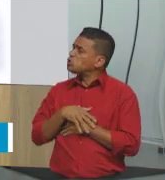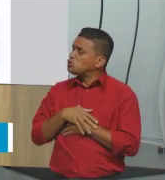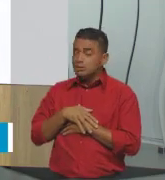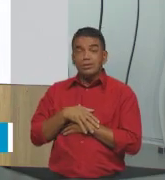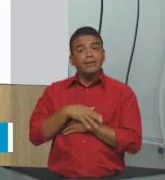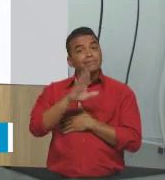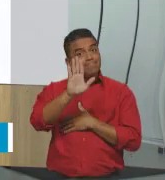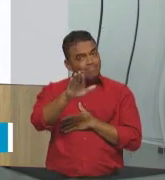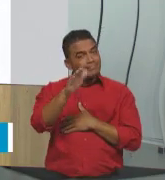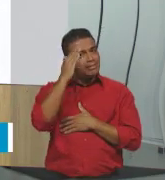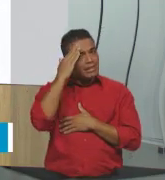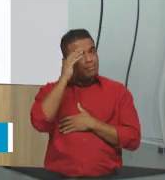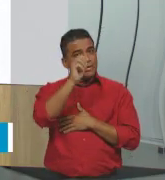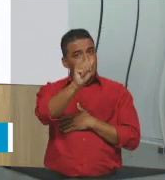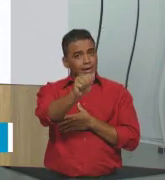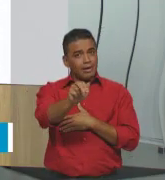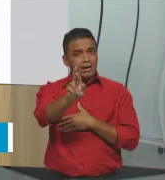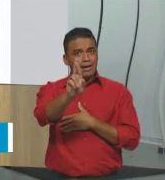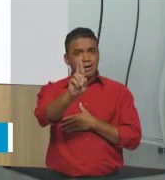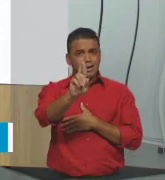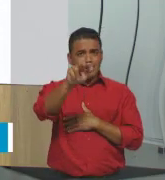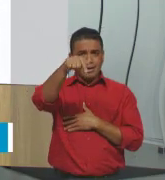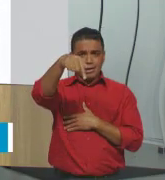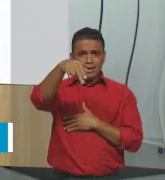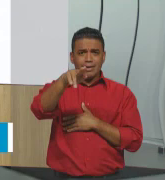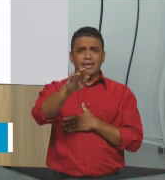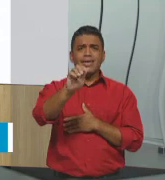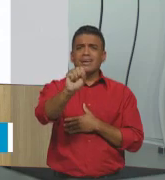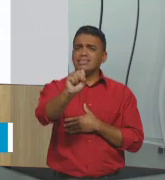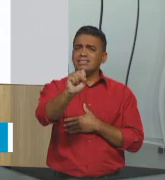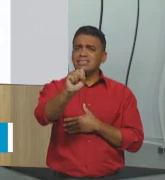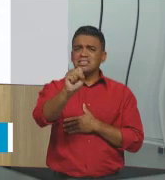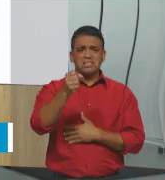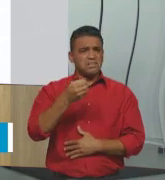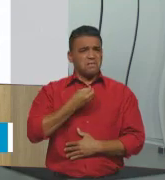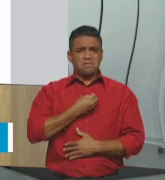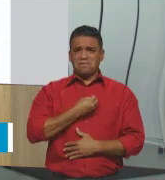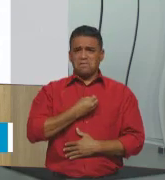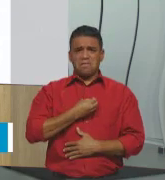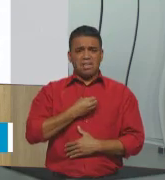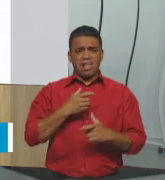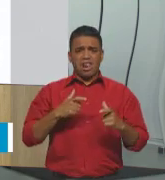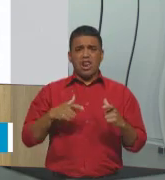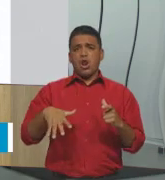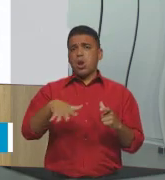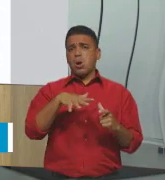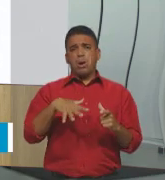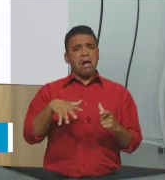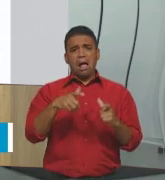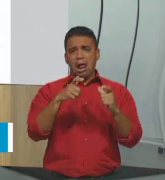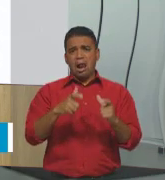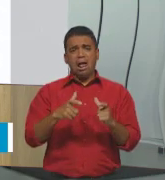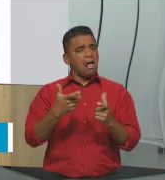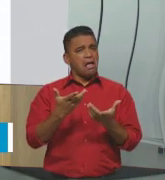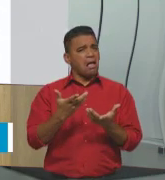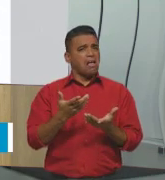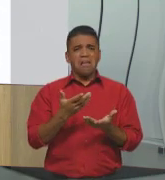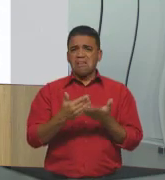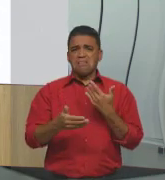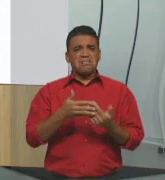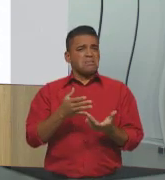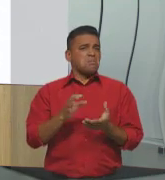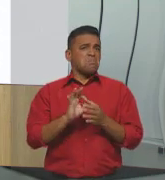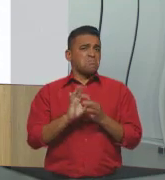vão viver em ambientes que nós chamamos assim, condições extremas. E essa ARC em específica,